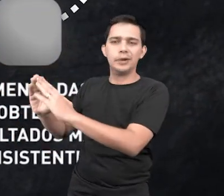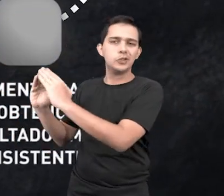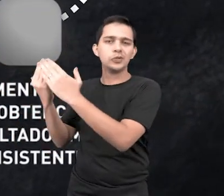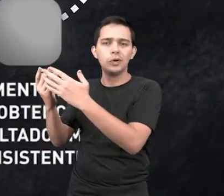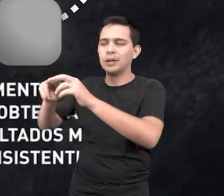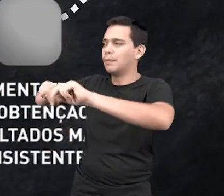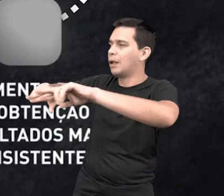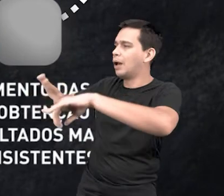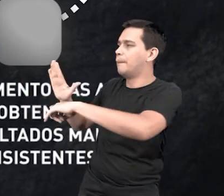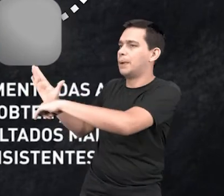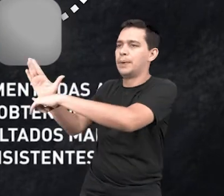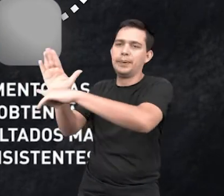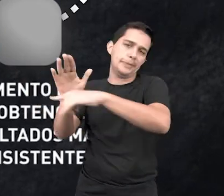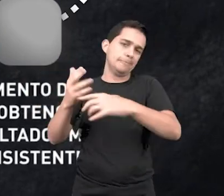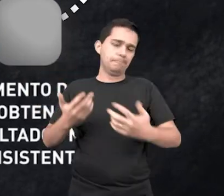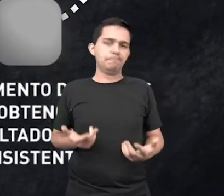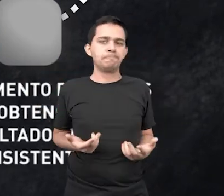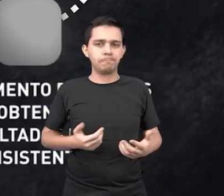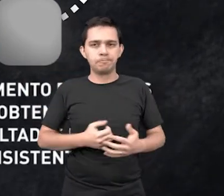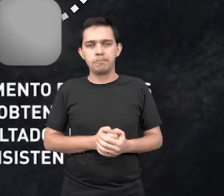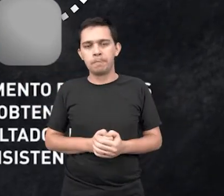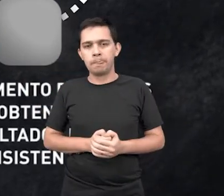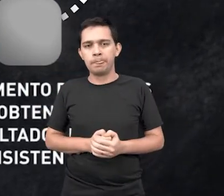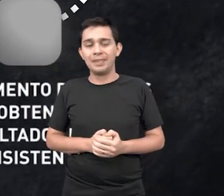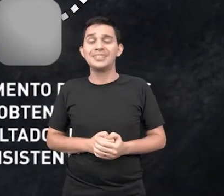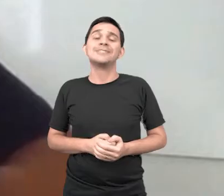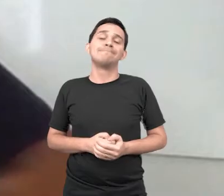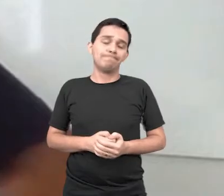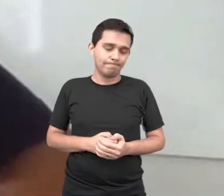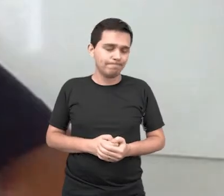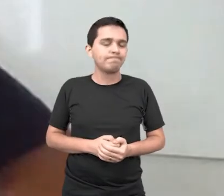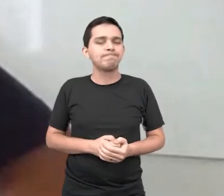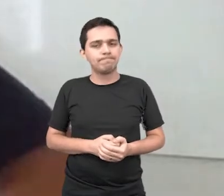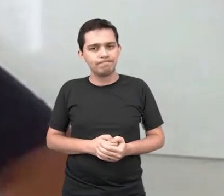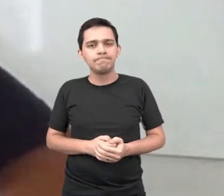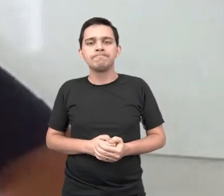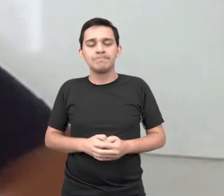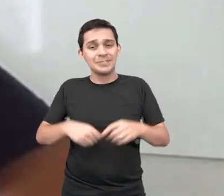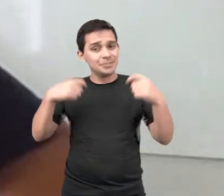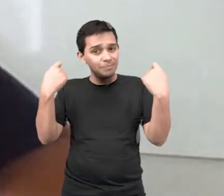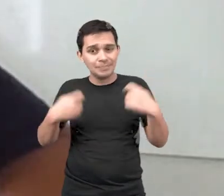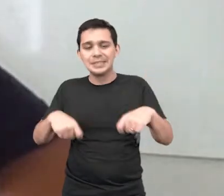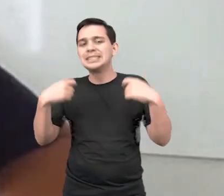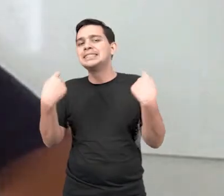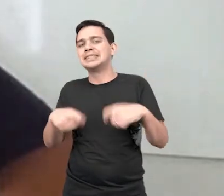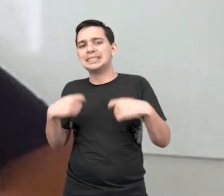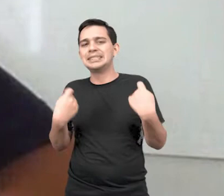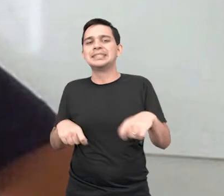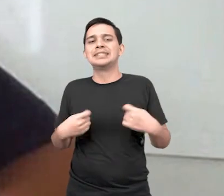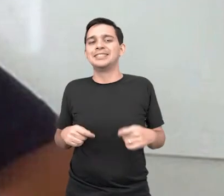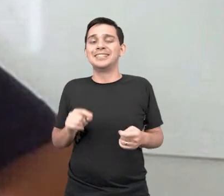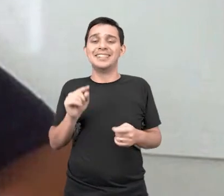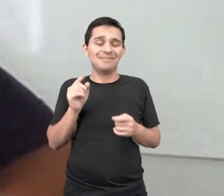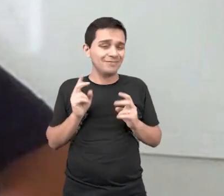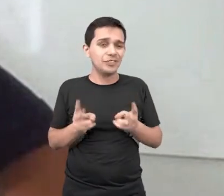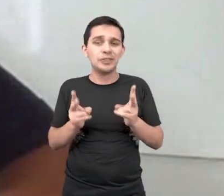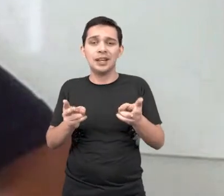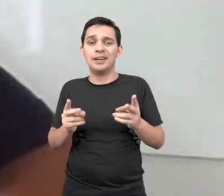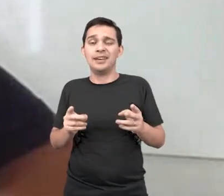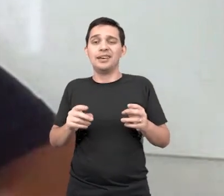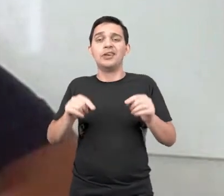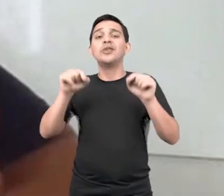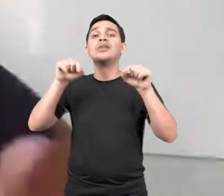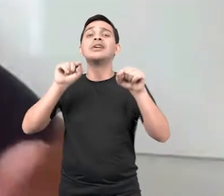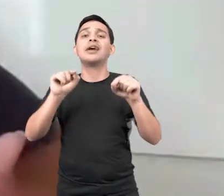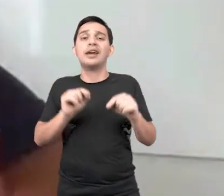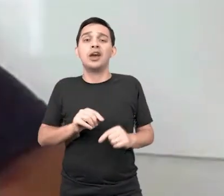produzir resultados mais consistentes. Ainda é necessário que se estabeleça, né, para o